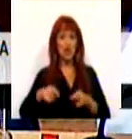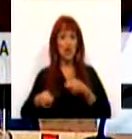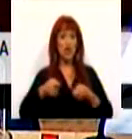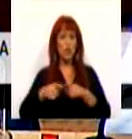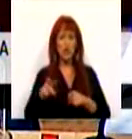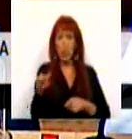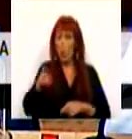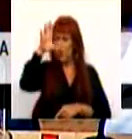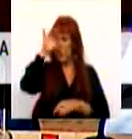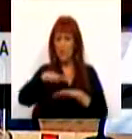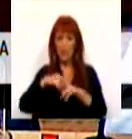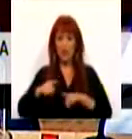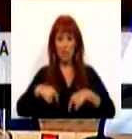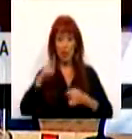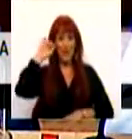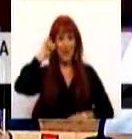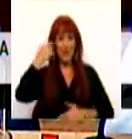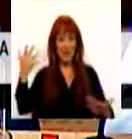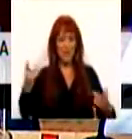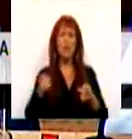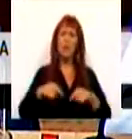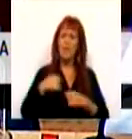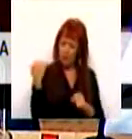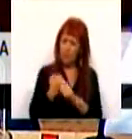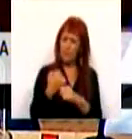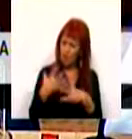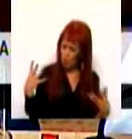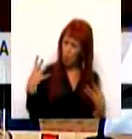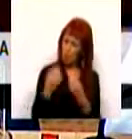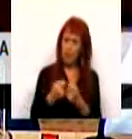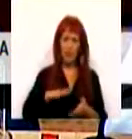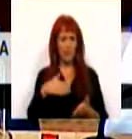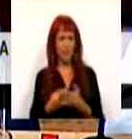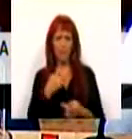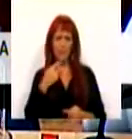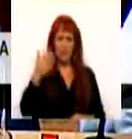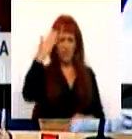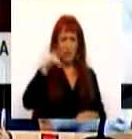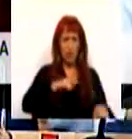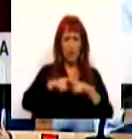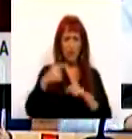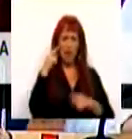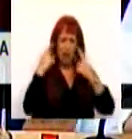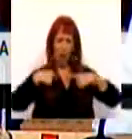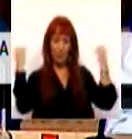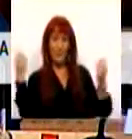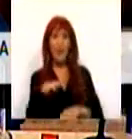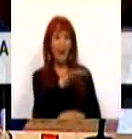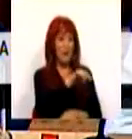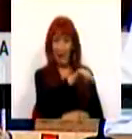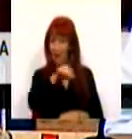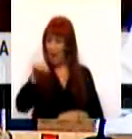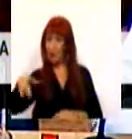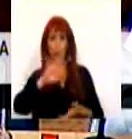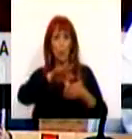que o anterior Governo fez da própria crise, e temos trabalhado em conjunto para repor a capacidade das políticas públicas nessas áreas.